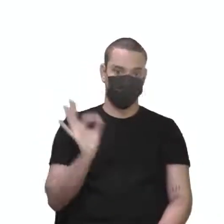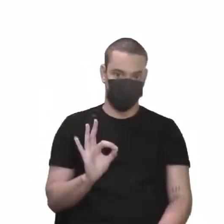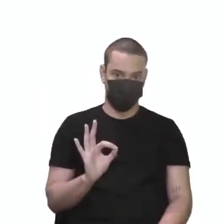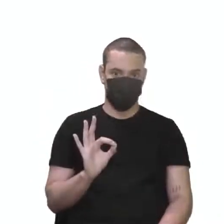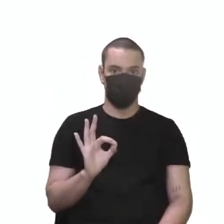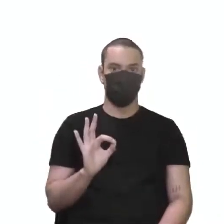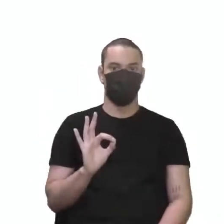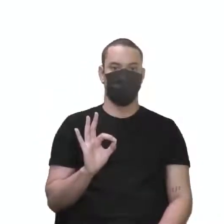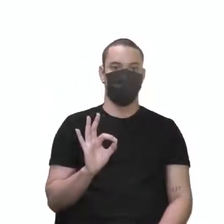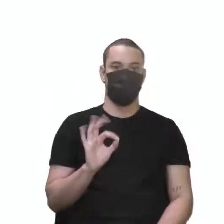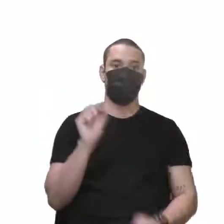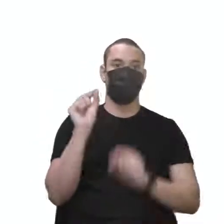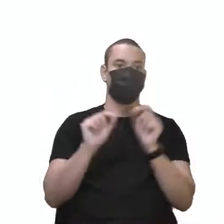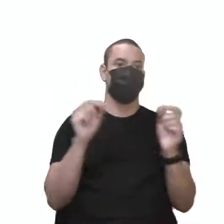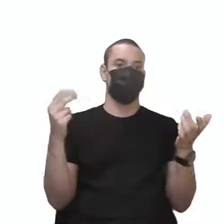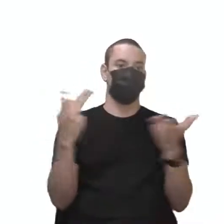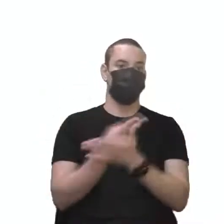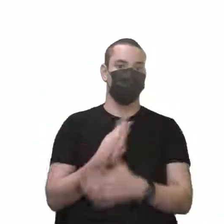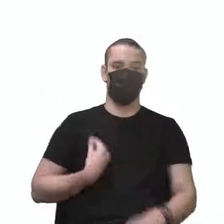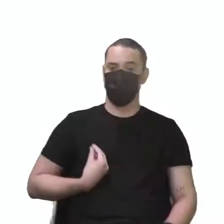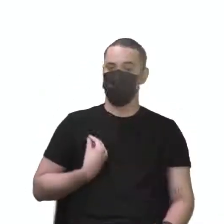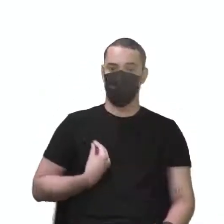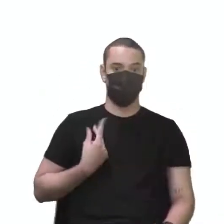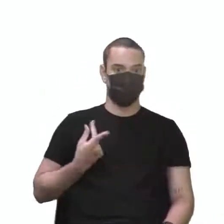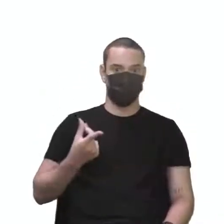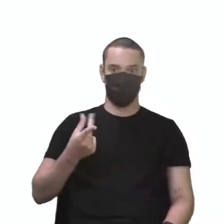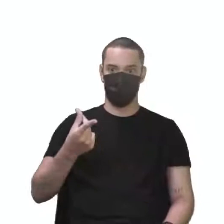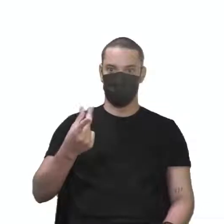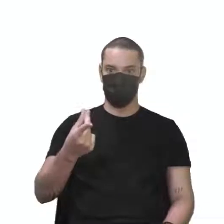sanguínea desse ratinho. O que aconteceu com ele? Ficou vivo.